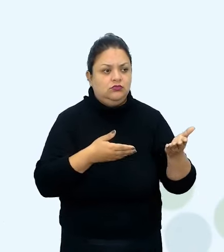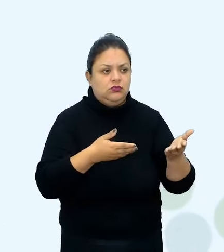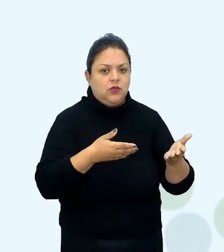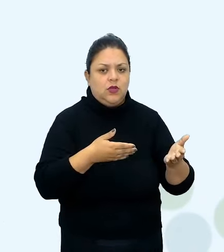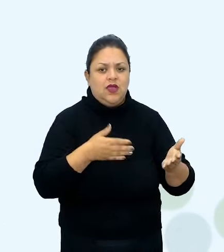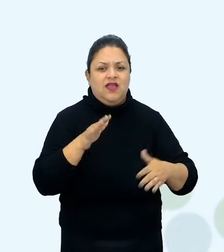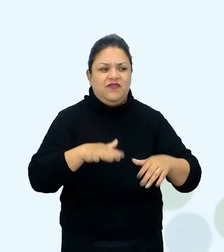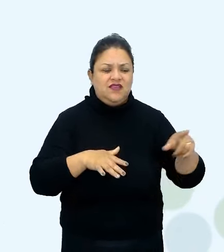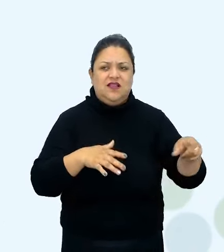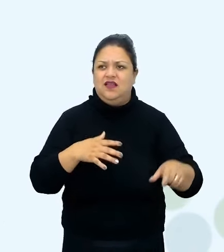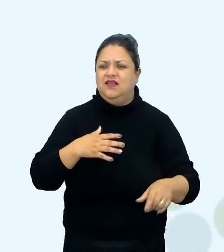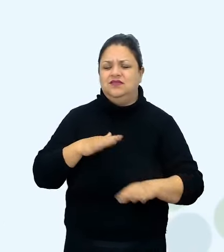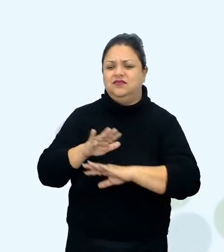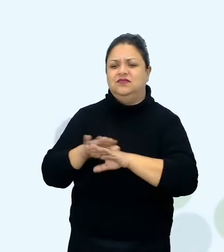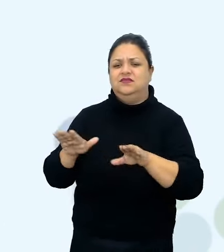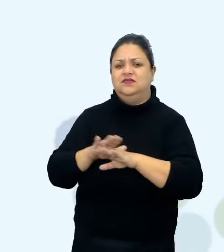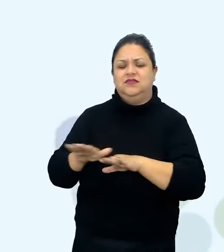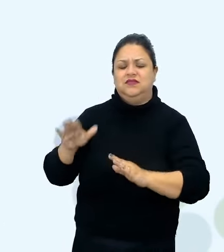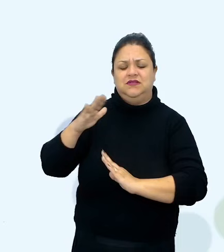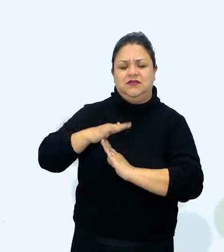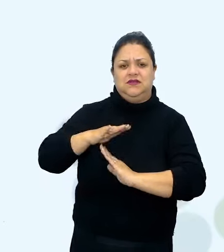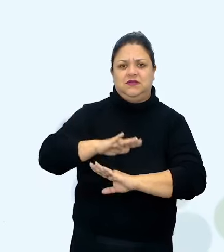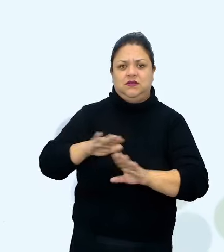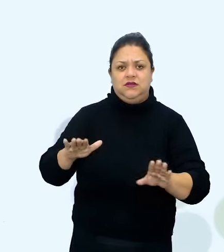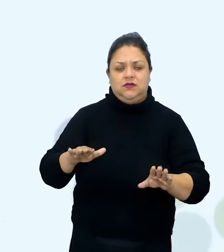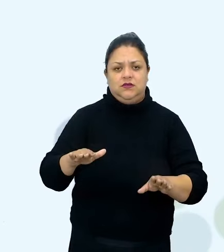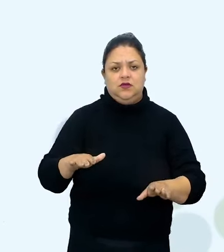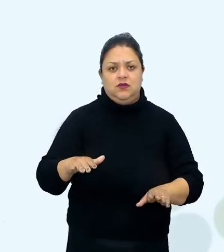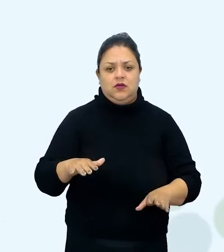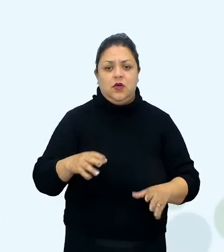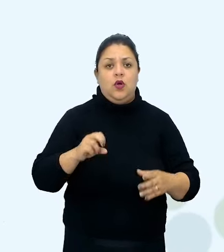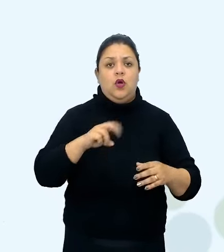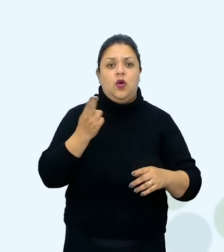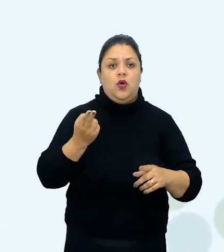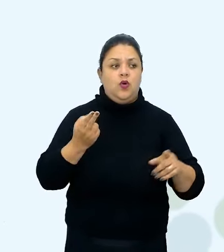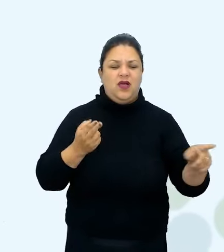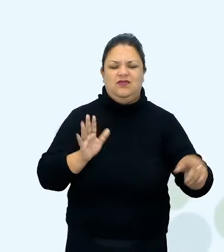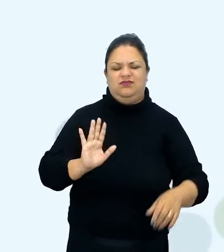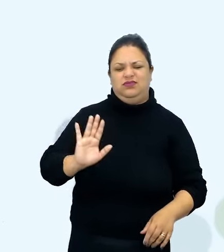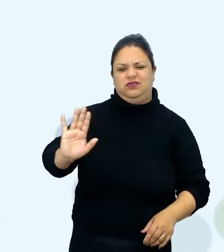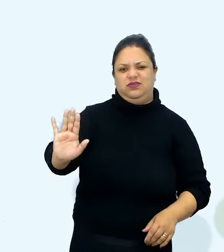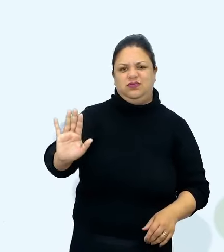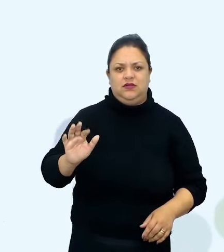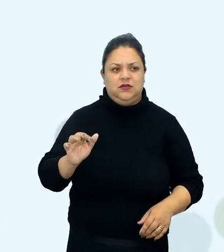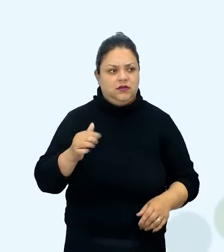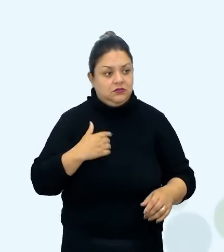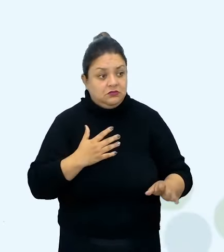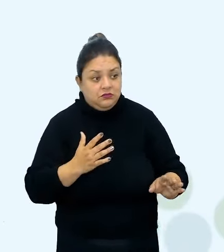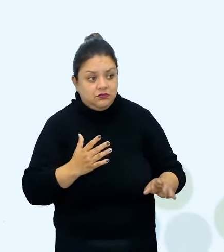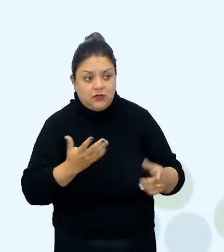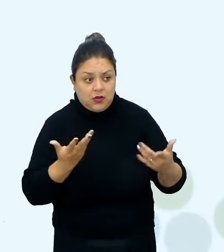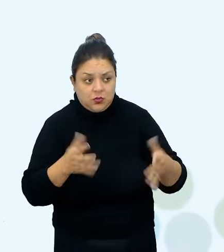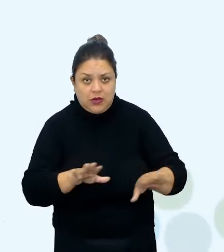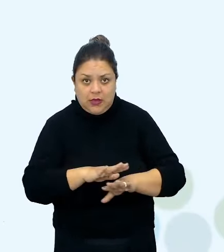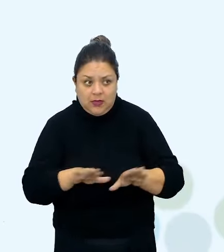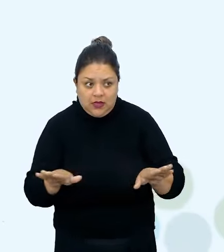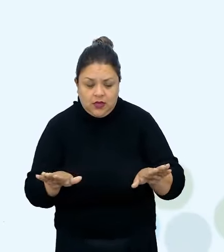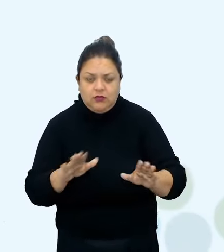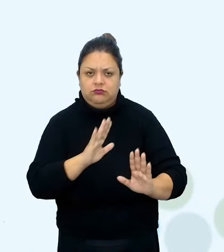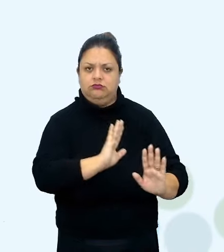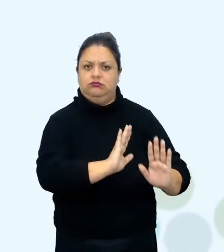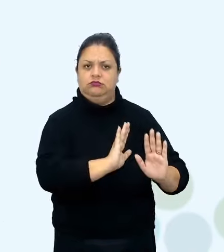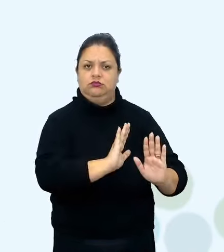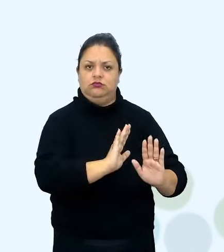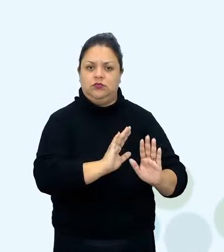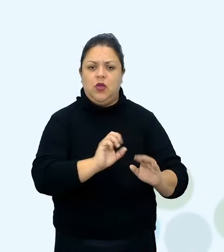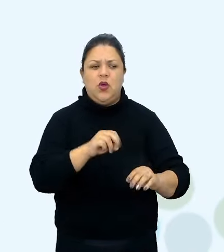não quero fazer mais, né? Ou se ela está empurrando e você está entendendo que ela realmente está querendo dizer que não, ou se é